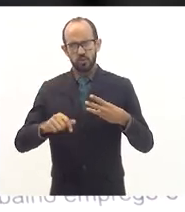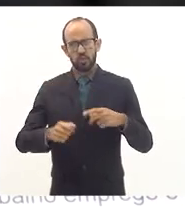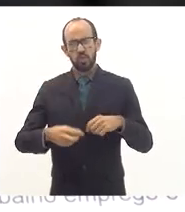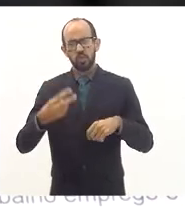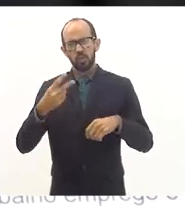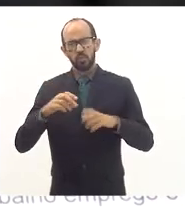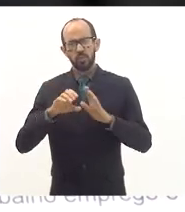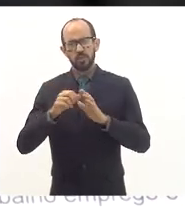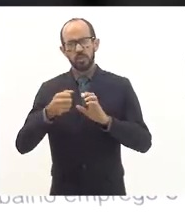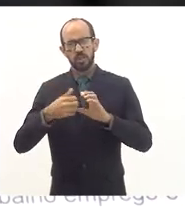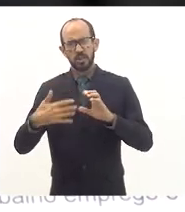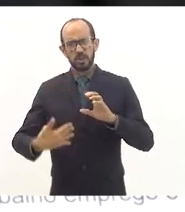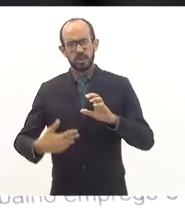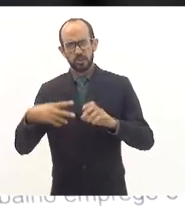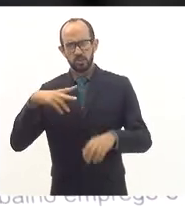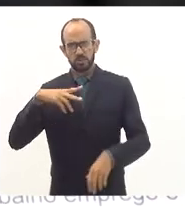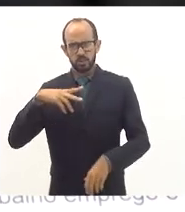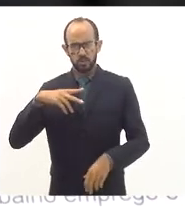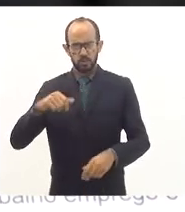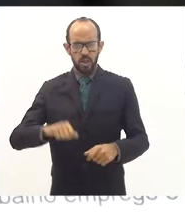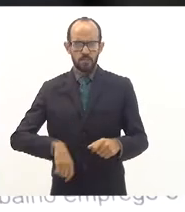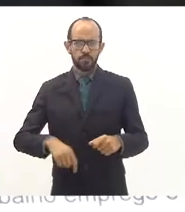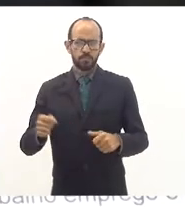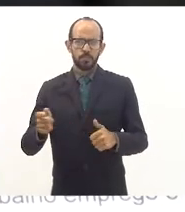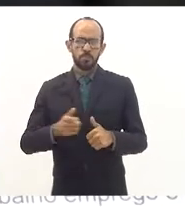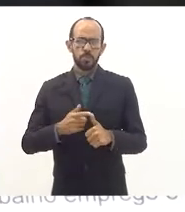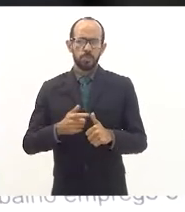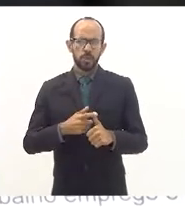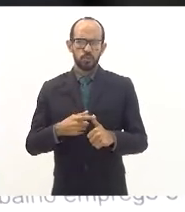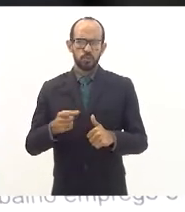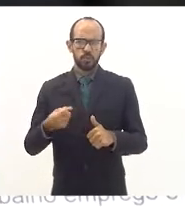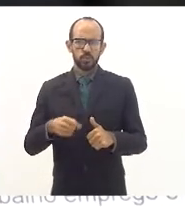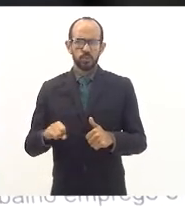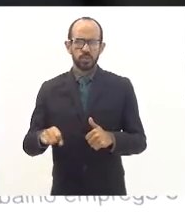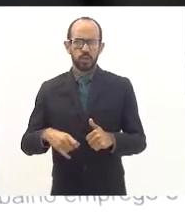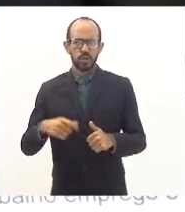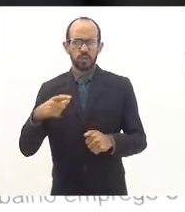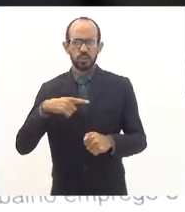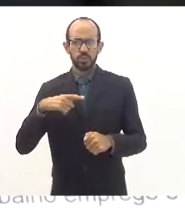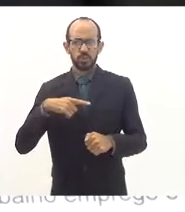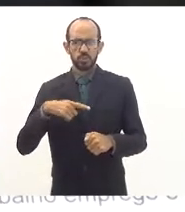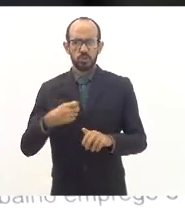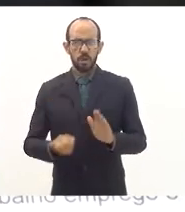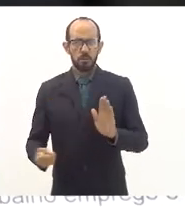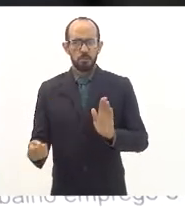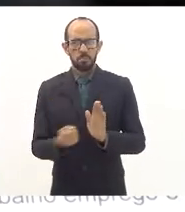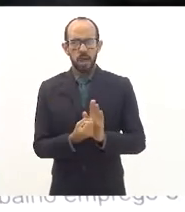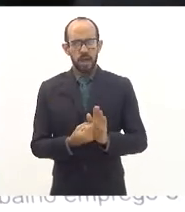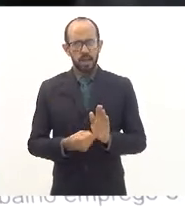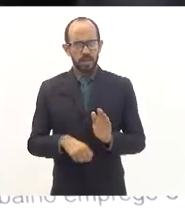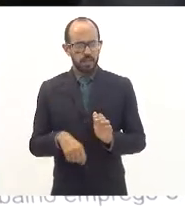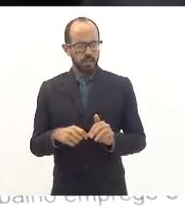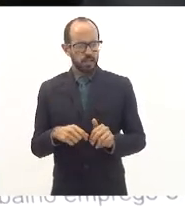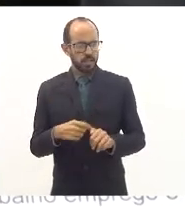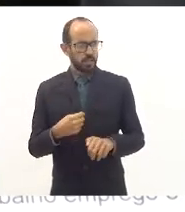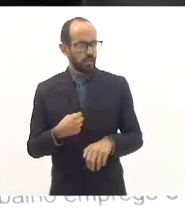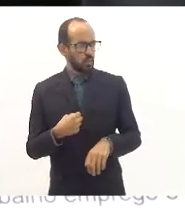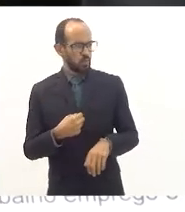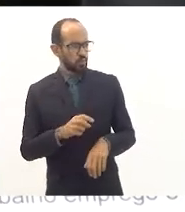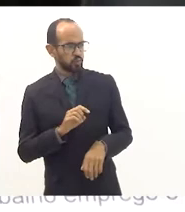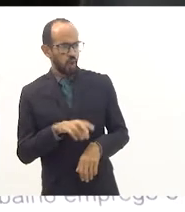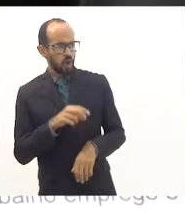características pessoais. O Brizola, se ele tinha uma marca, aí quem está falando é mais do que o neto, é aquele que